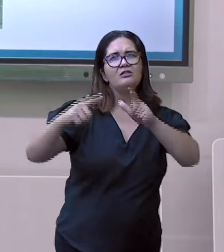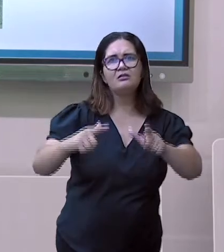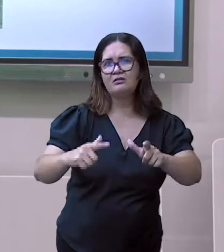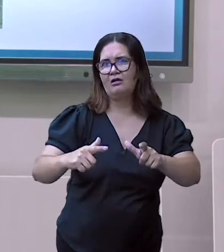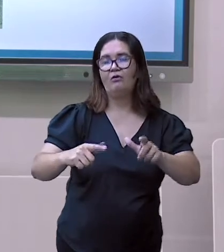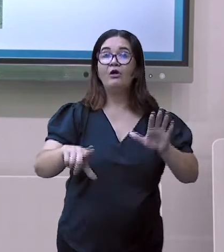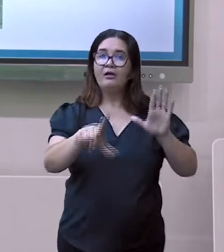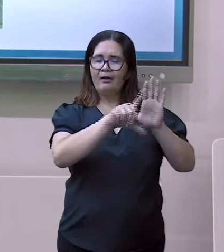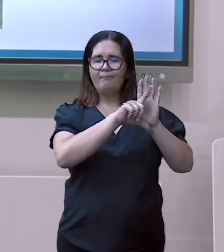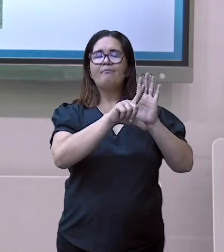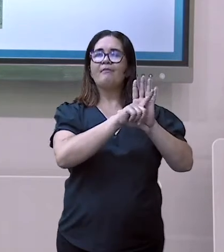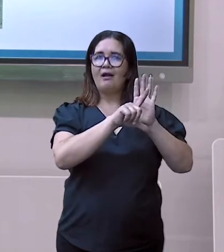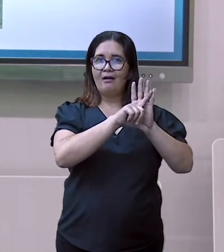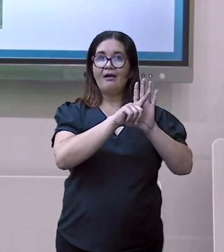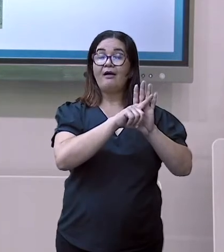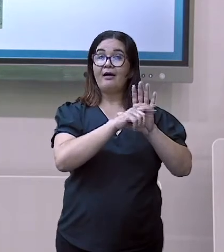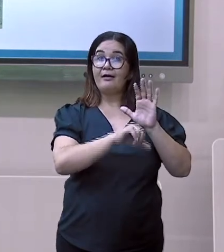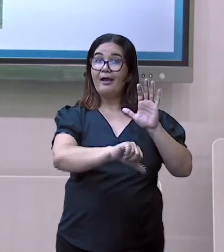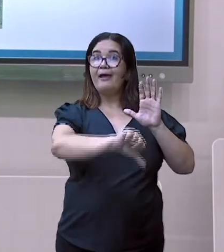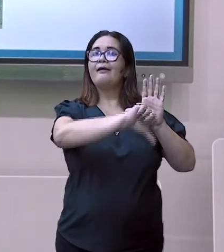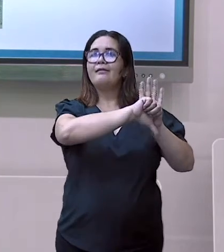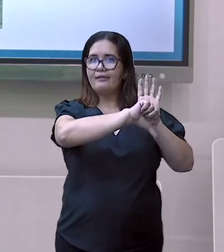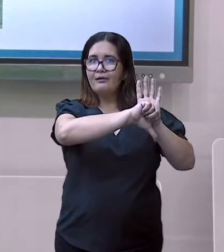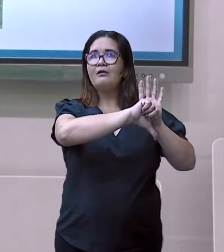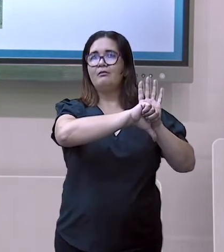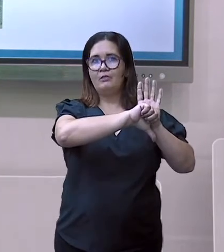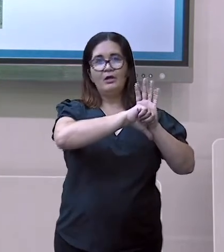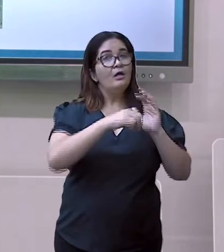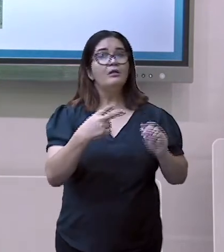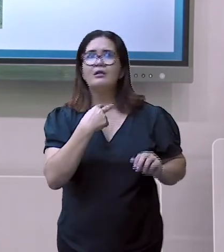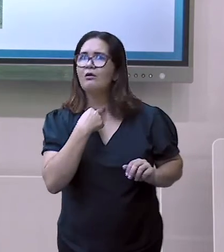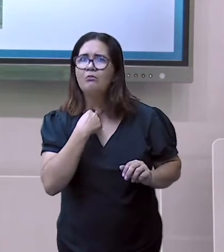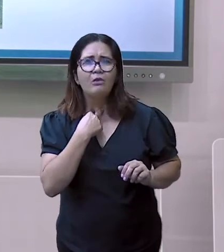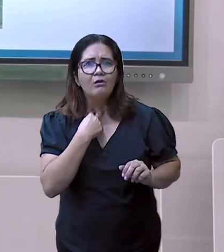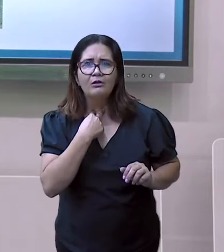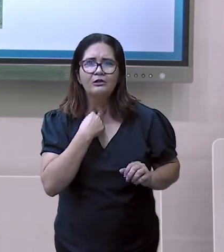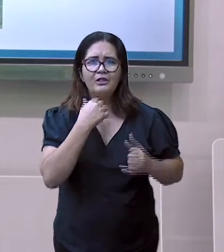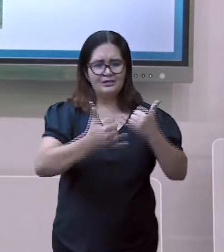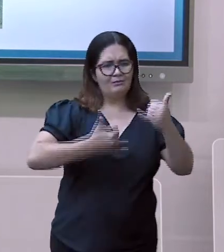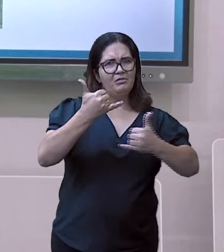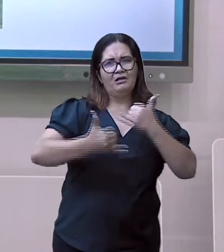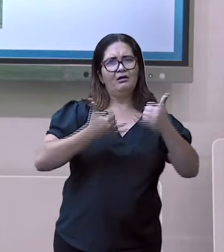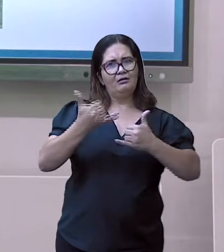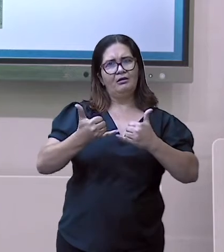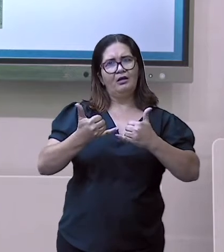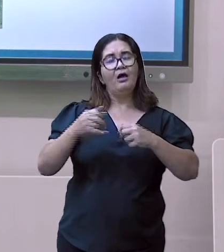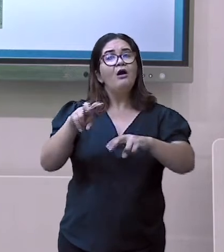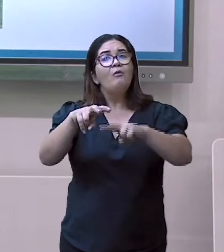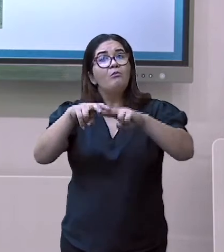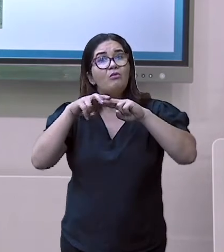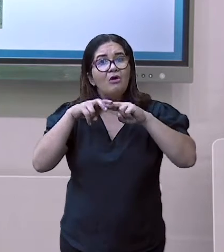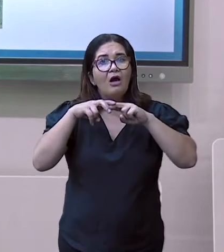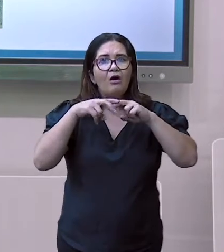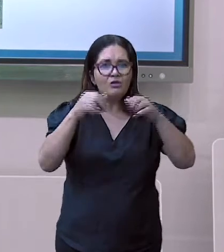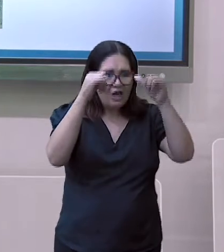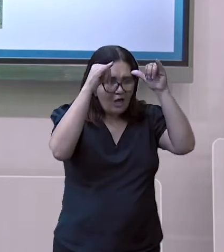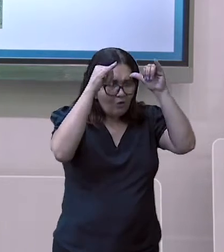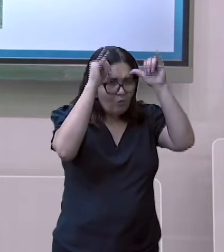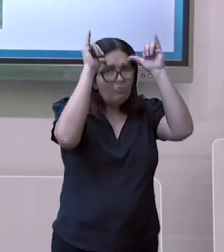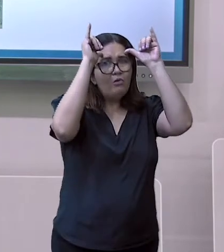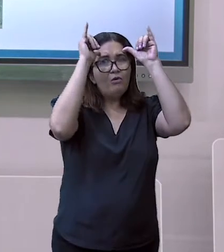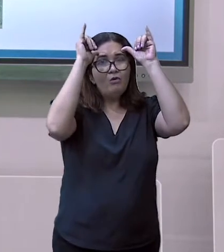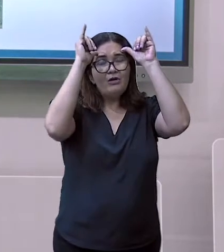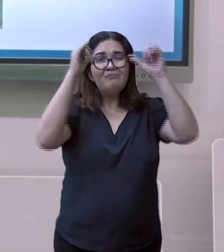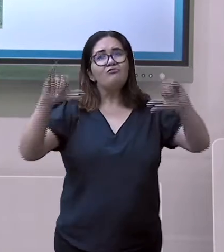foi abolido, ele foi considerado criminoso pelas práticas desumanas, né, que eles fazem ali com o